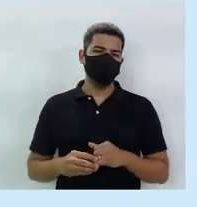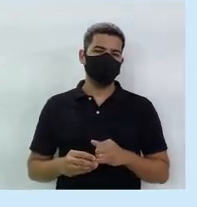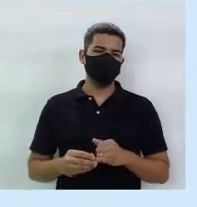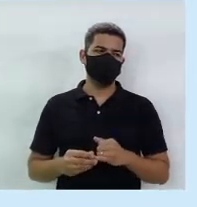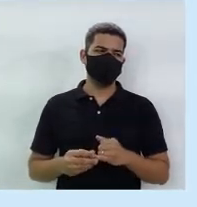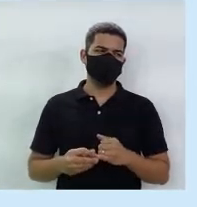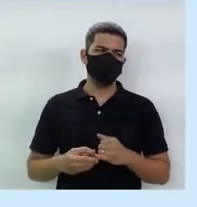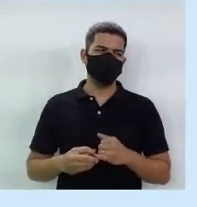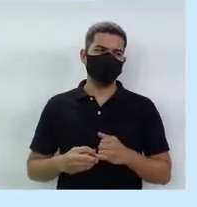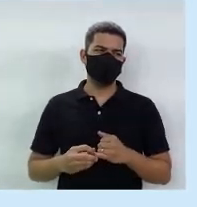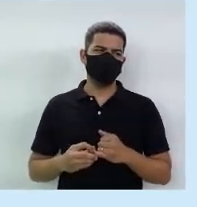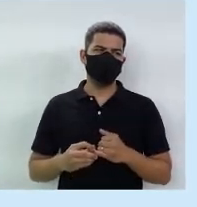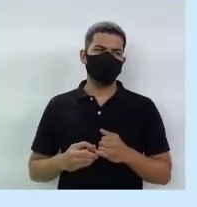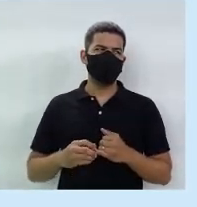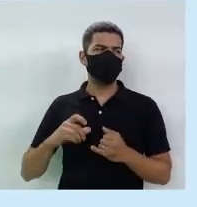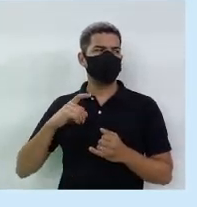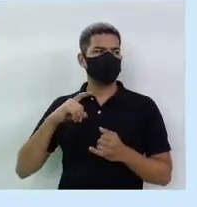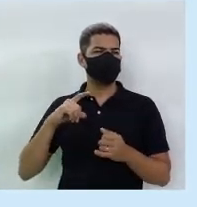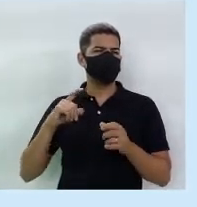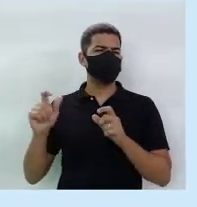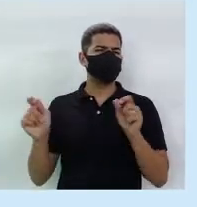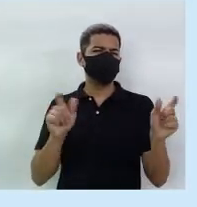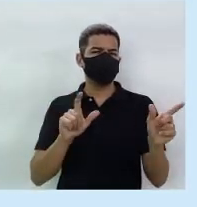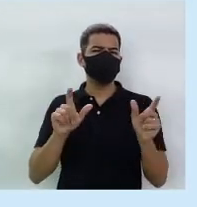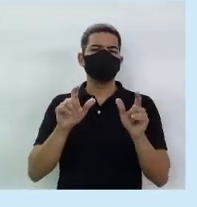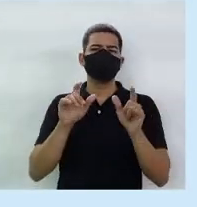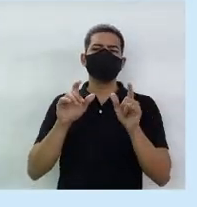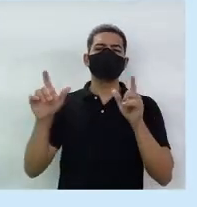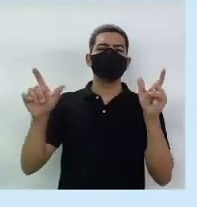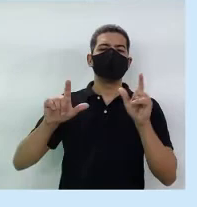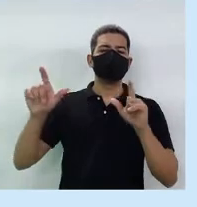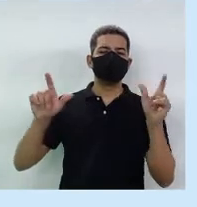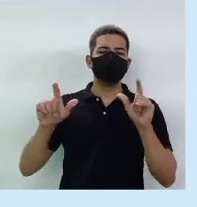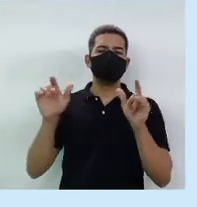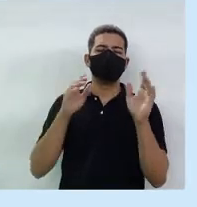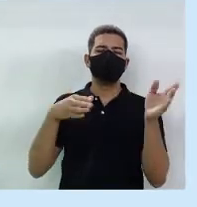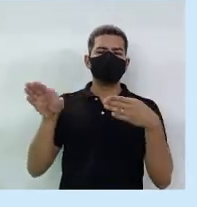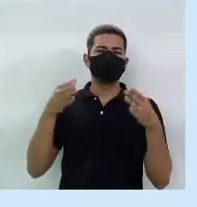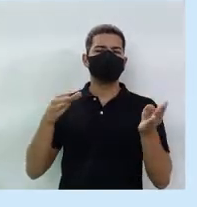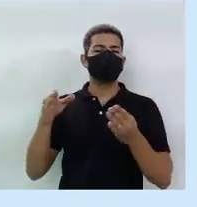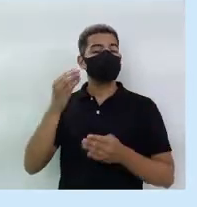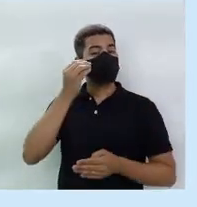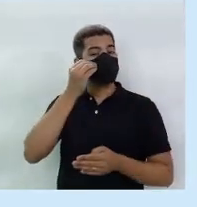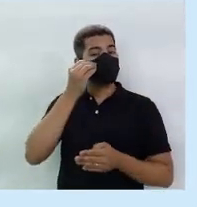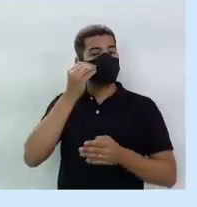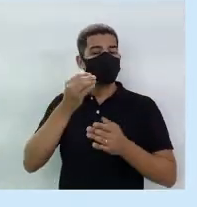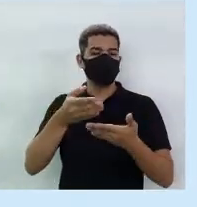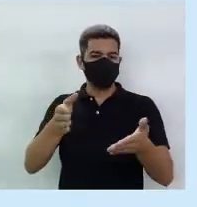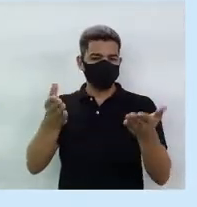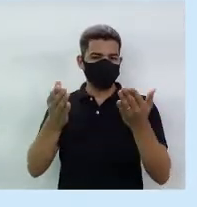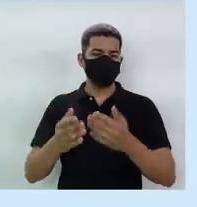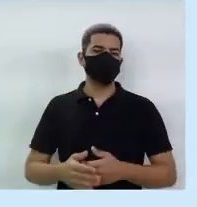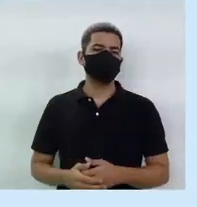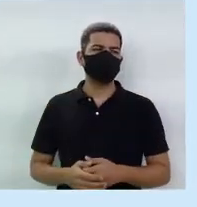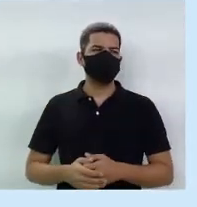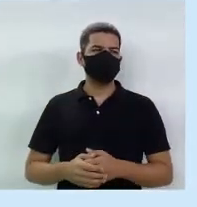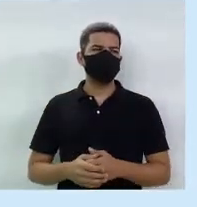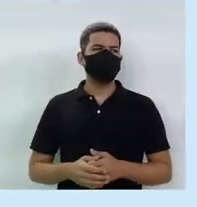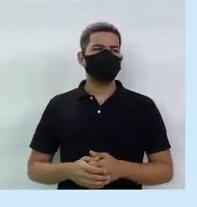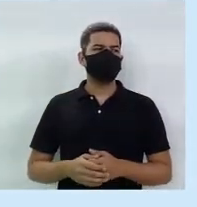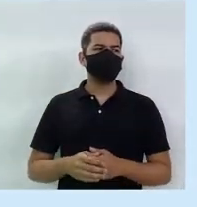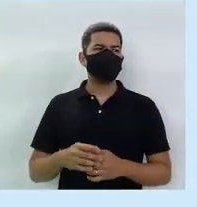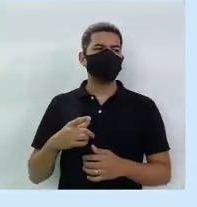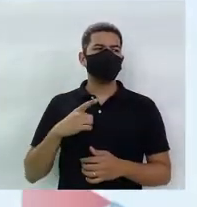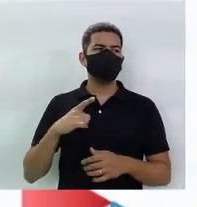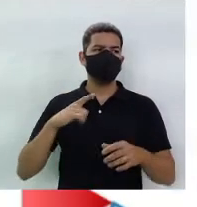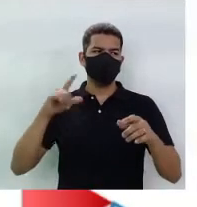propaganda, no mundo comercial, a junção desse elemento verbal com não verbal? No caso, mais uma